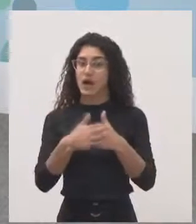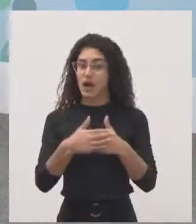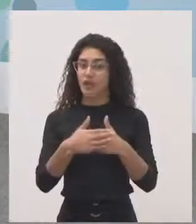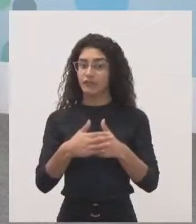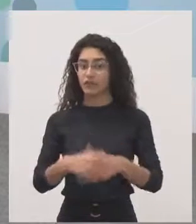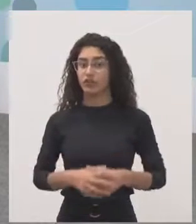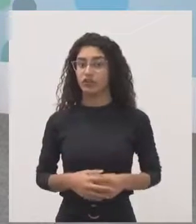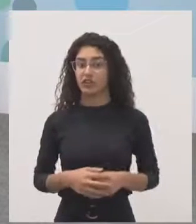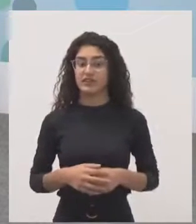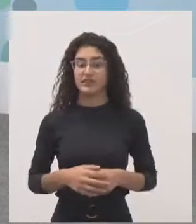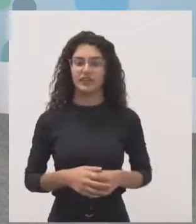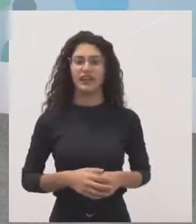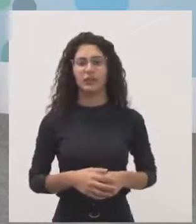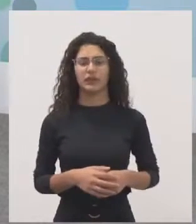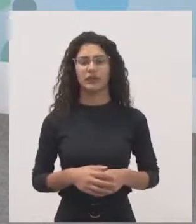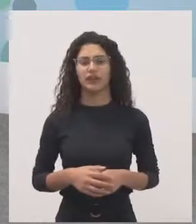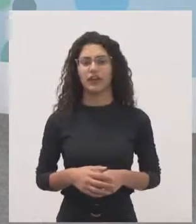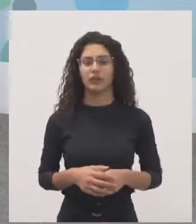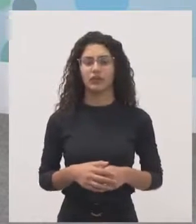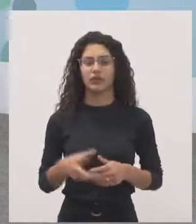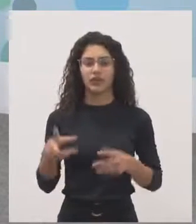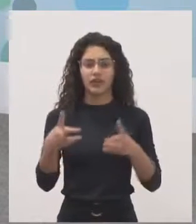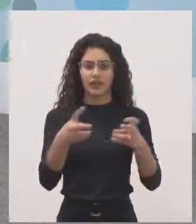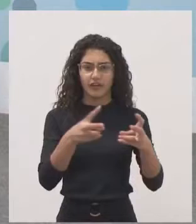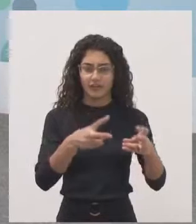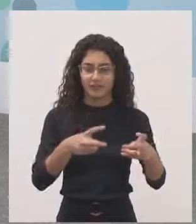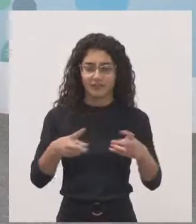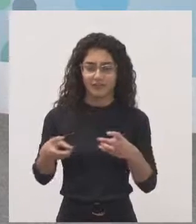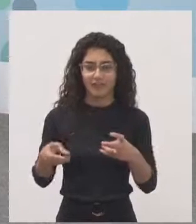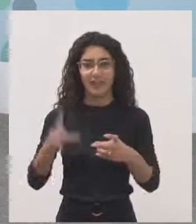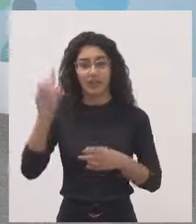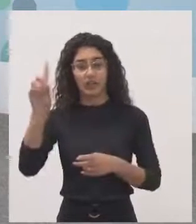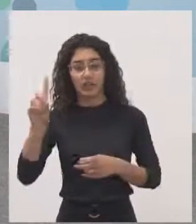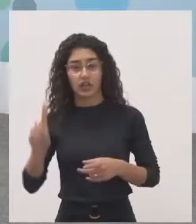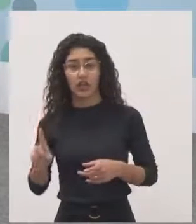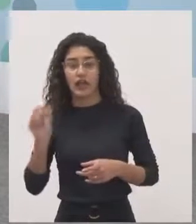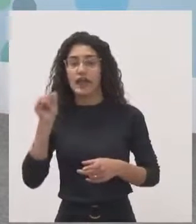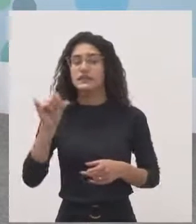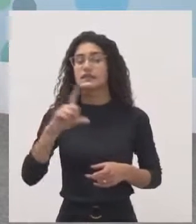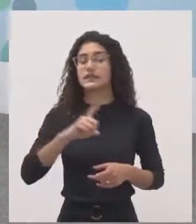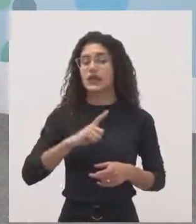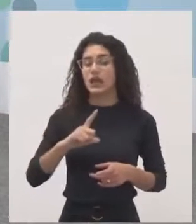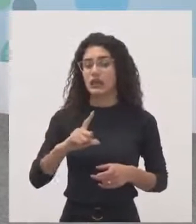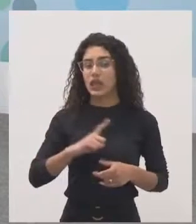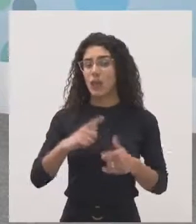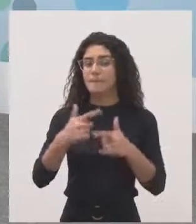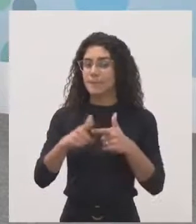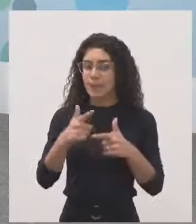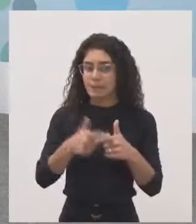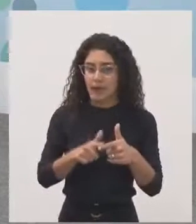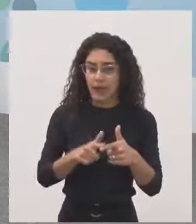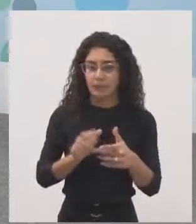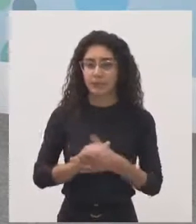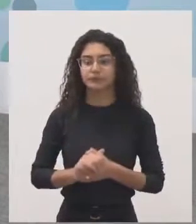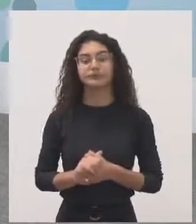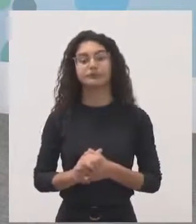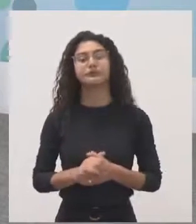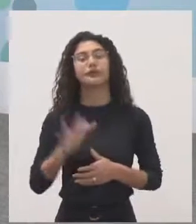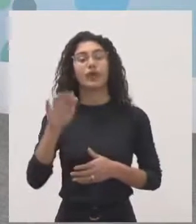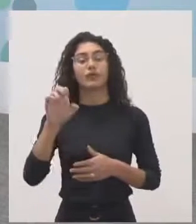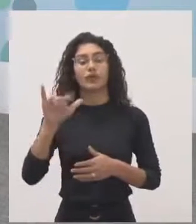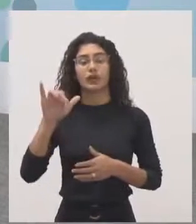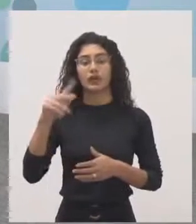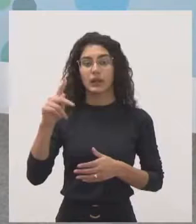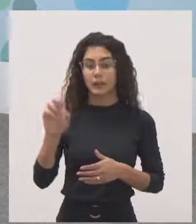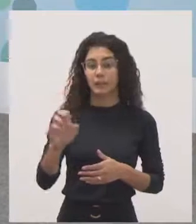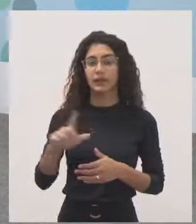Então, gente... Verifica aí na sua diretoria. Se vocês estiverem com algum desses problemas, o Felipe teve